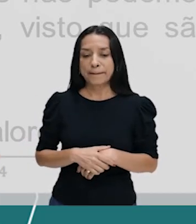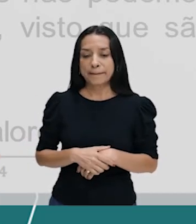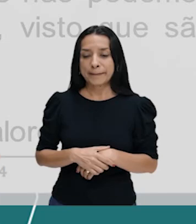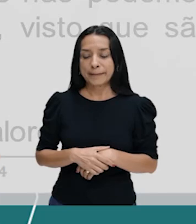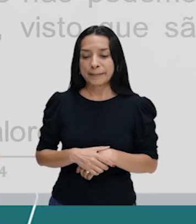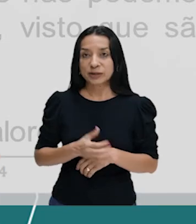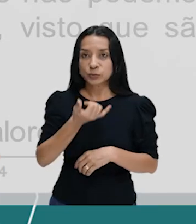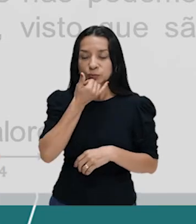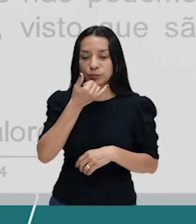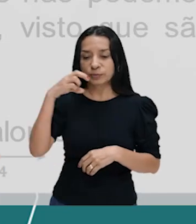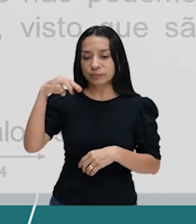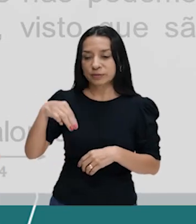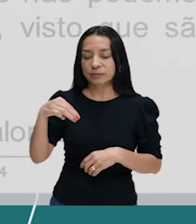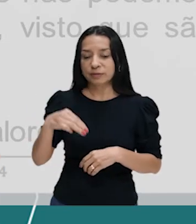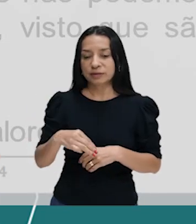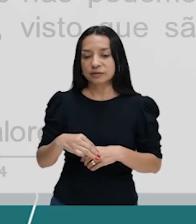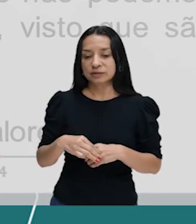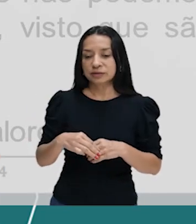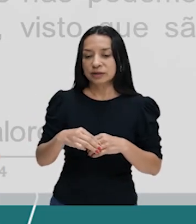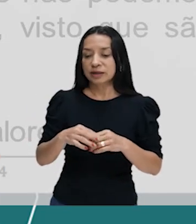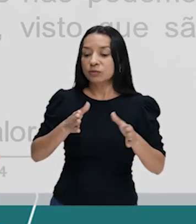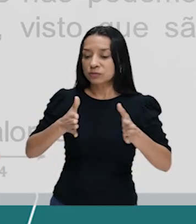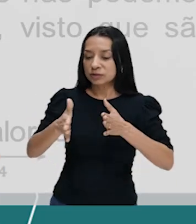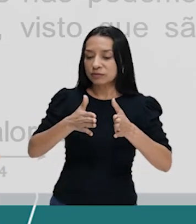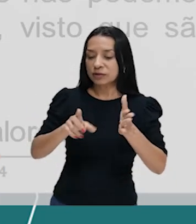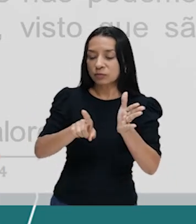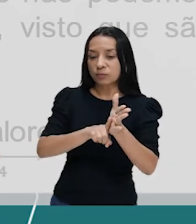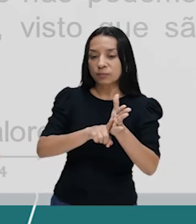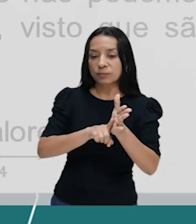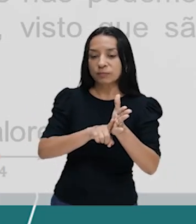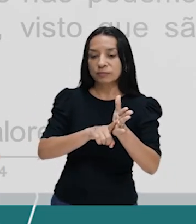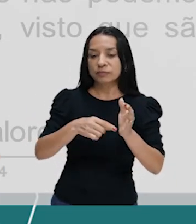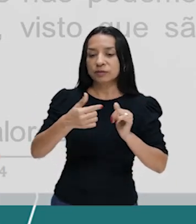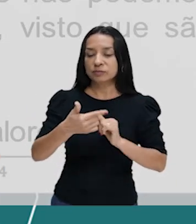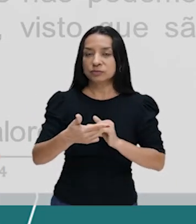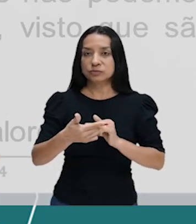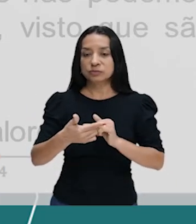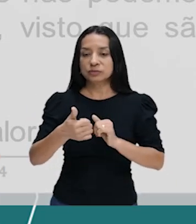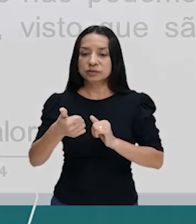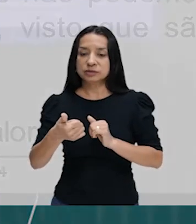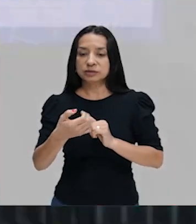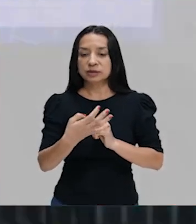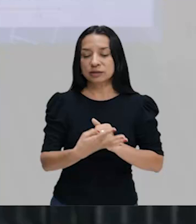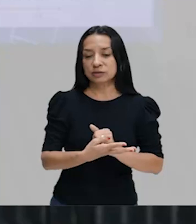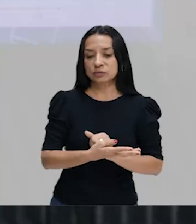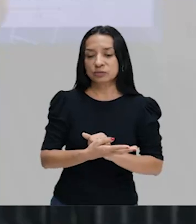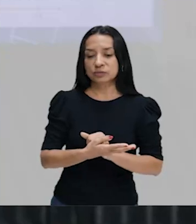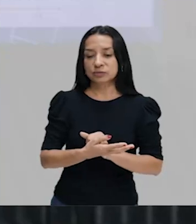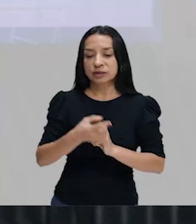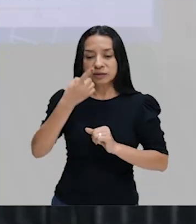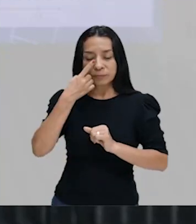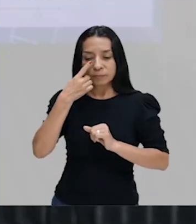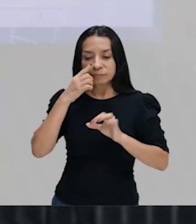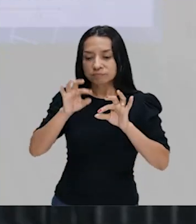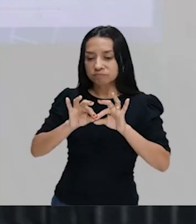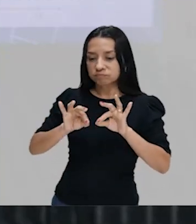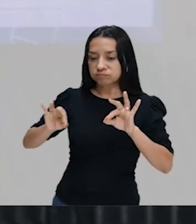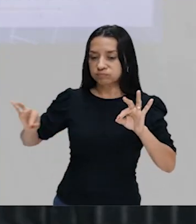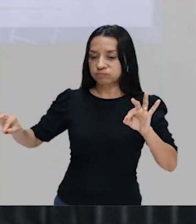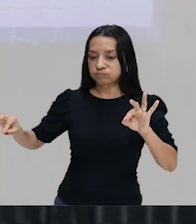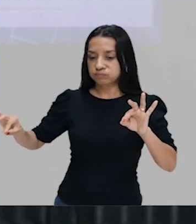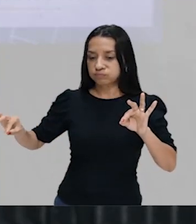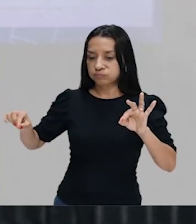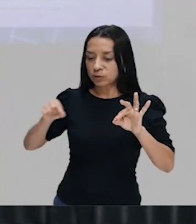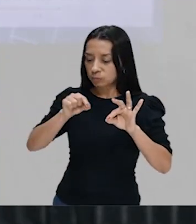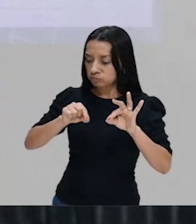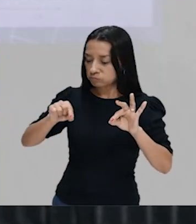aqui os intervalos, menos 2 e 14, veja, olha a reta, a demarcação desse intervalo na